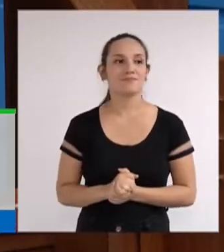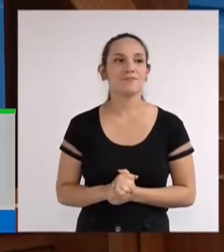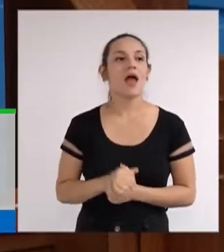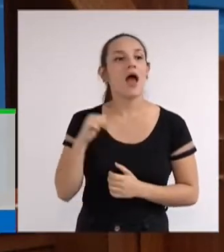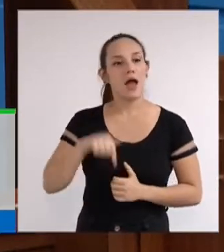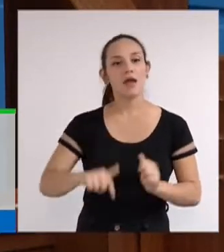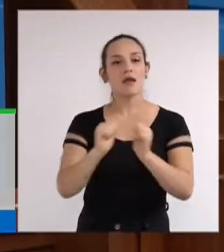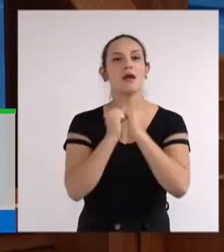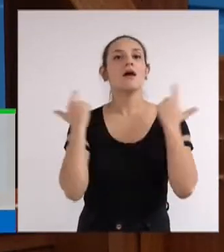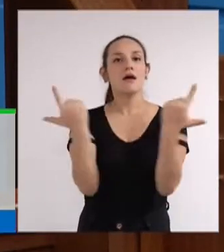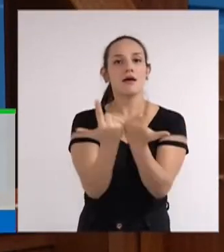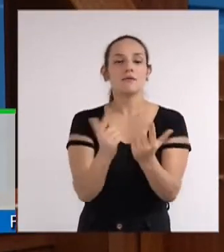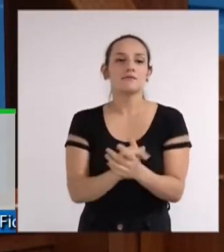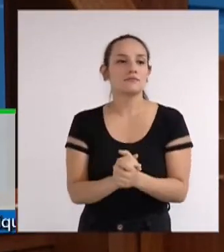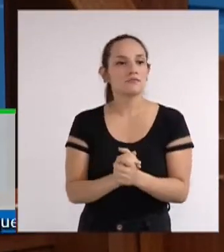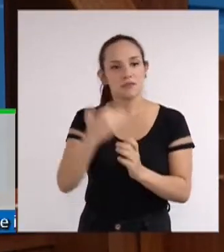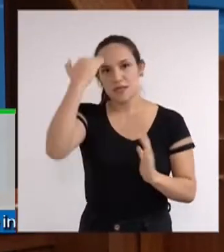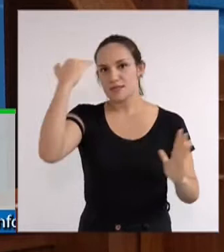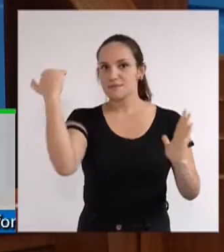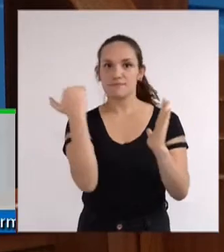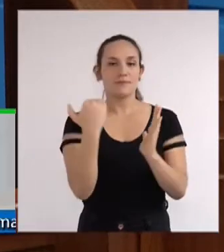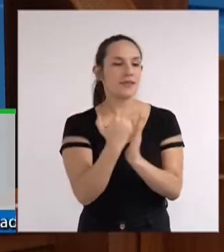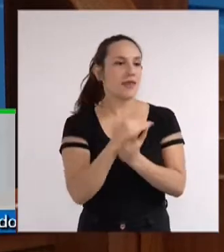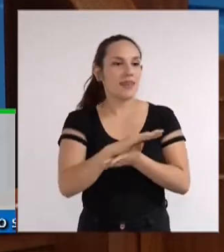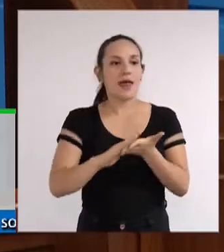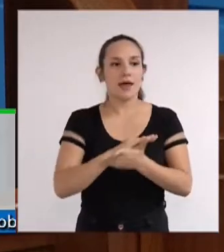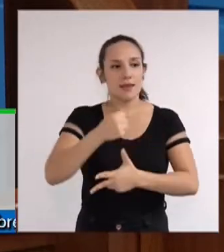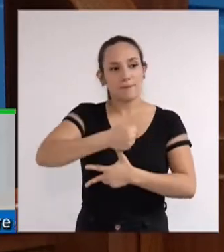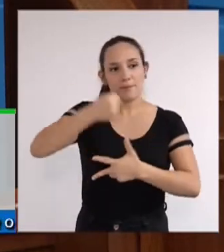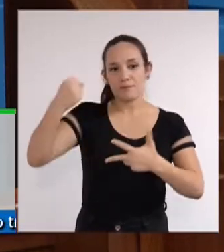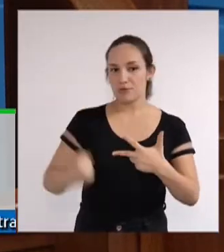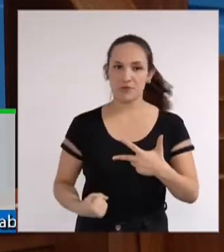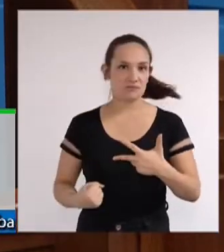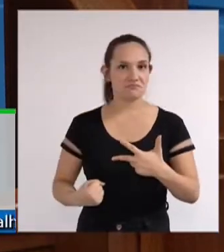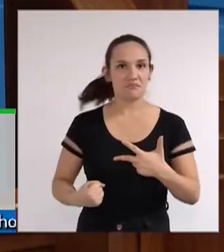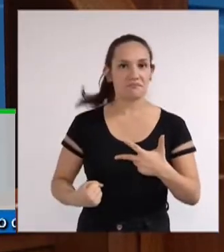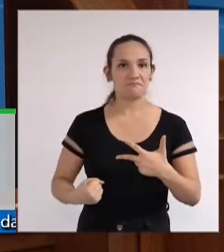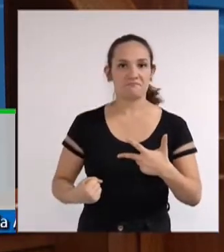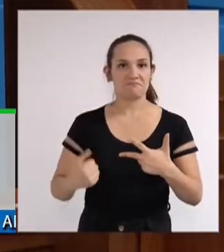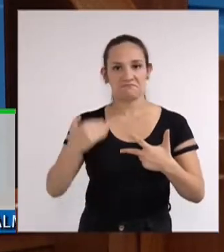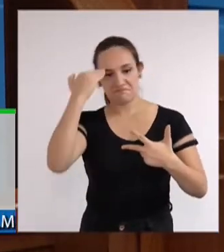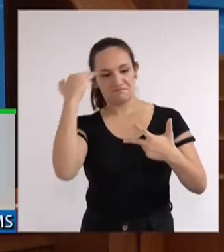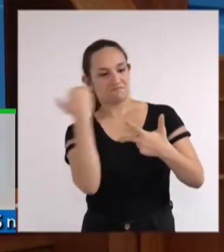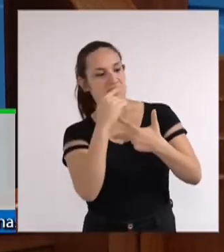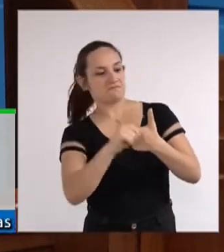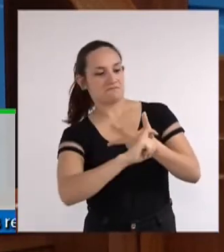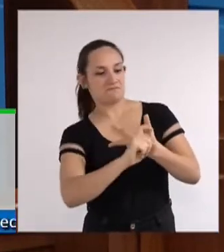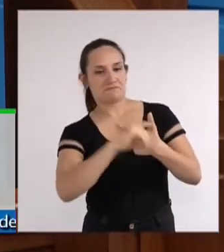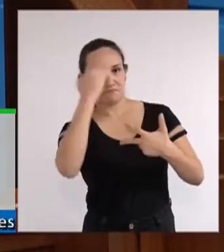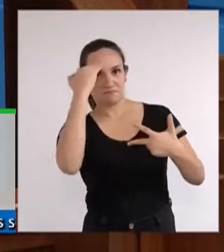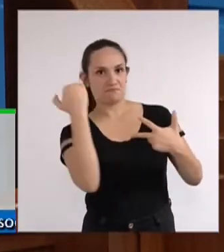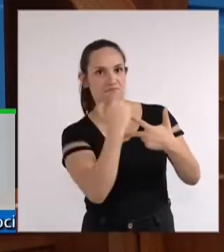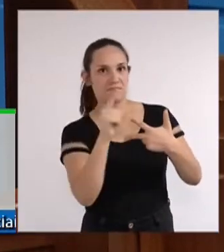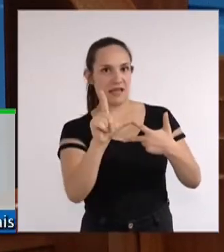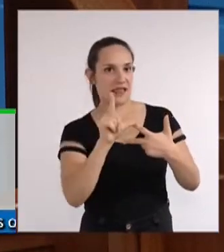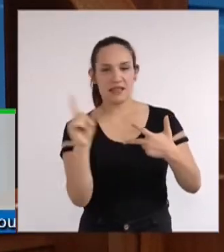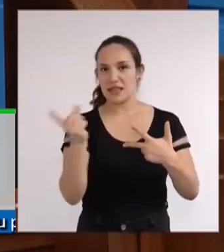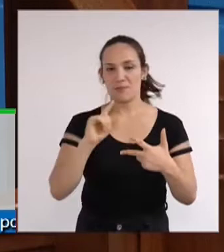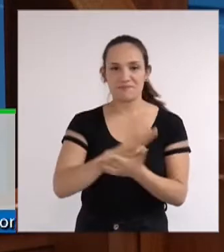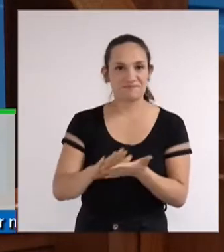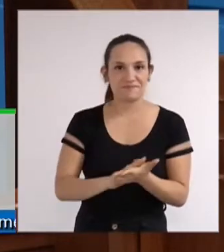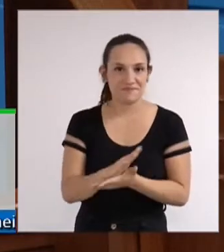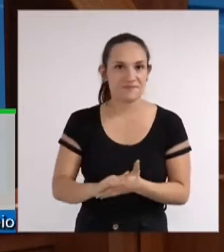Casa Legislativa, nem as demais, nem o Poder Executivo, e a